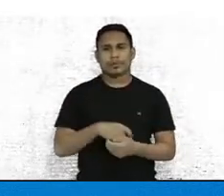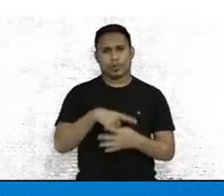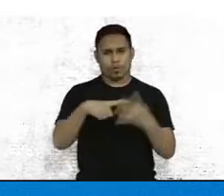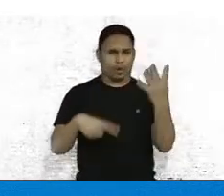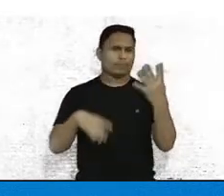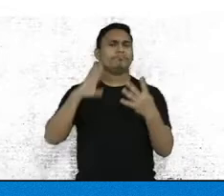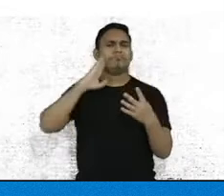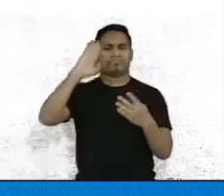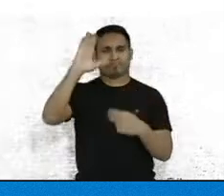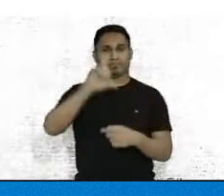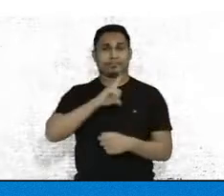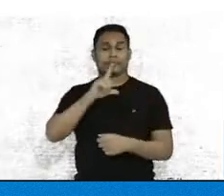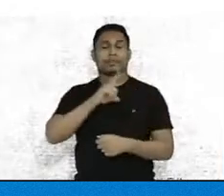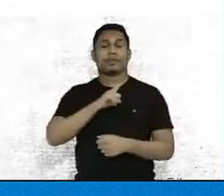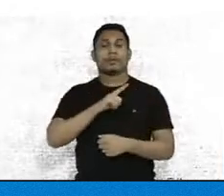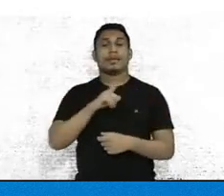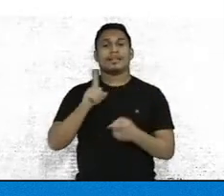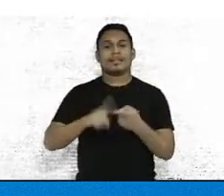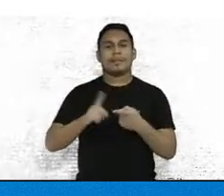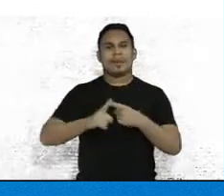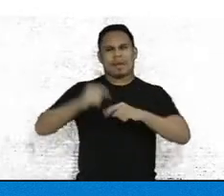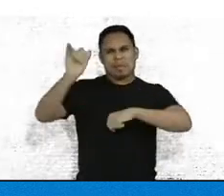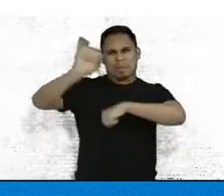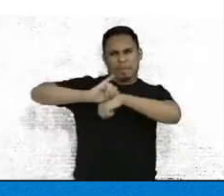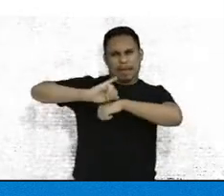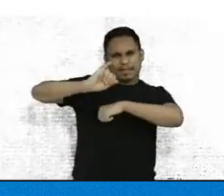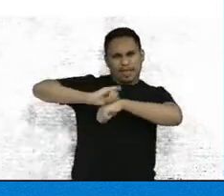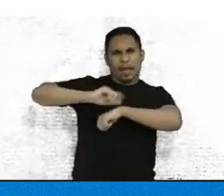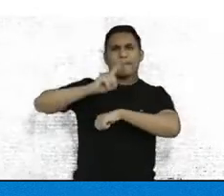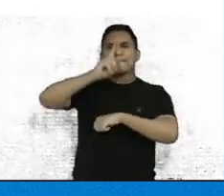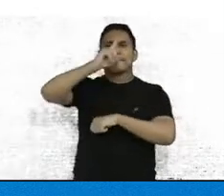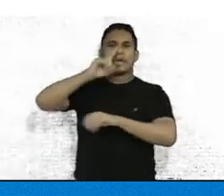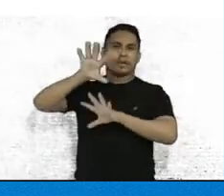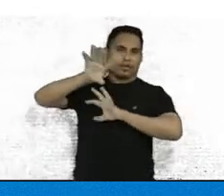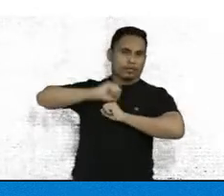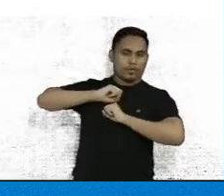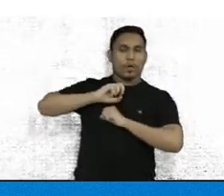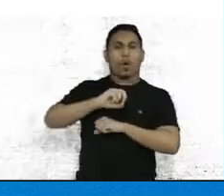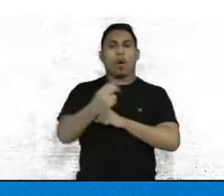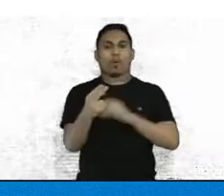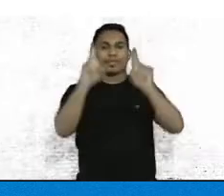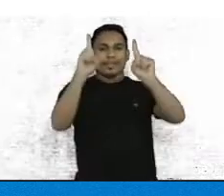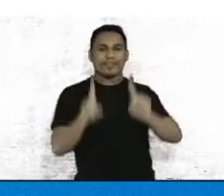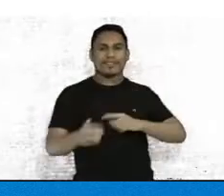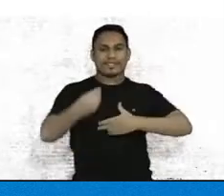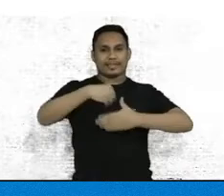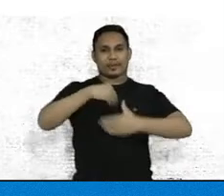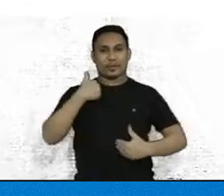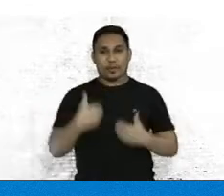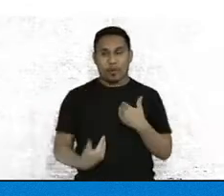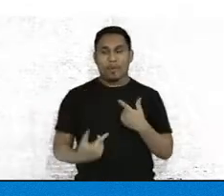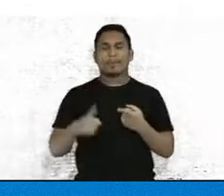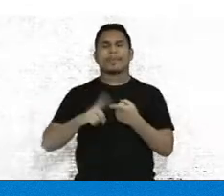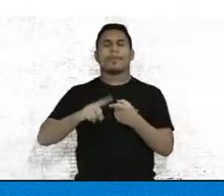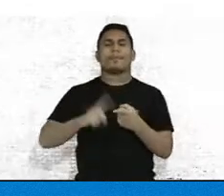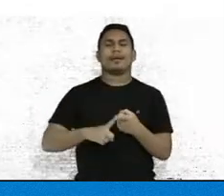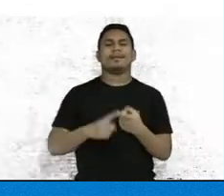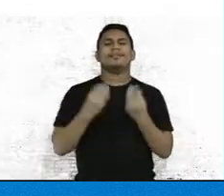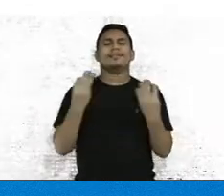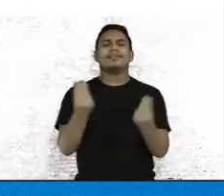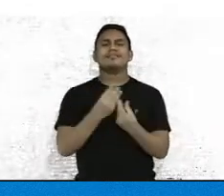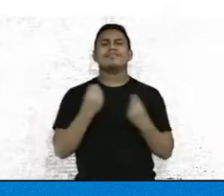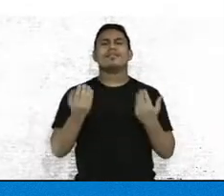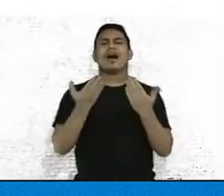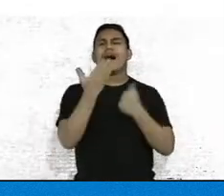Metais tóxicos, deficiências nutricionais e sensibilidades alimentares, ou seja, algumas